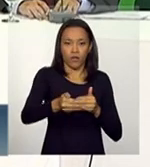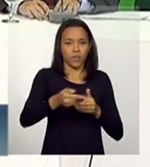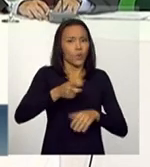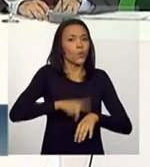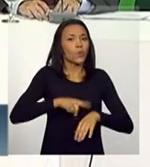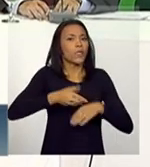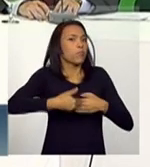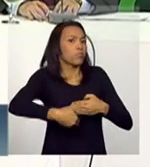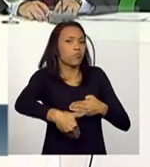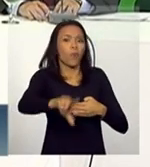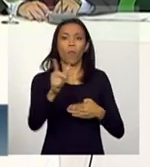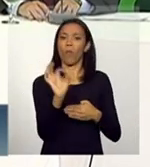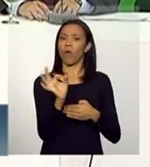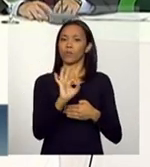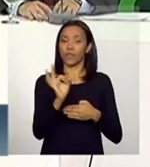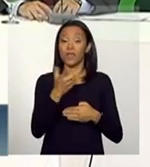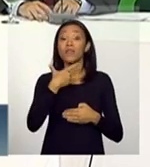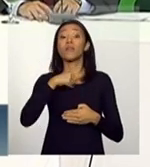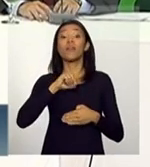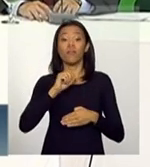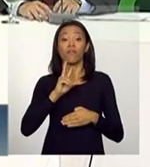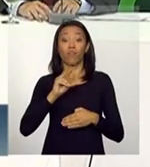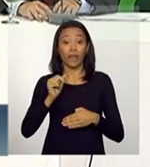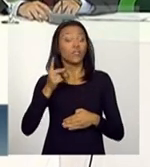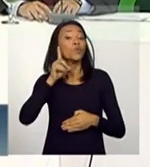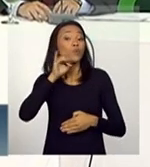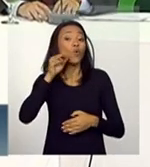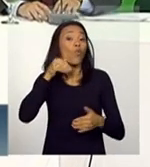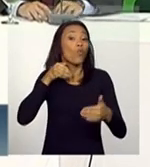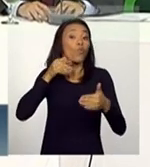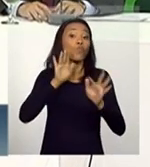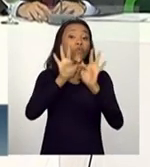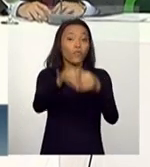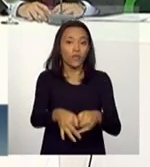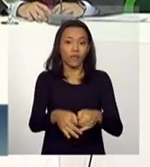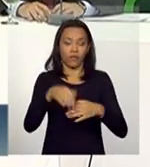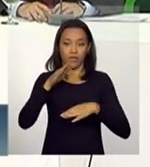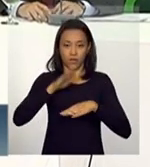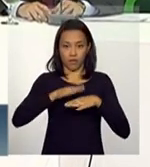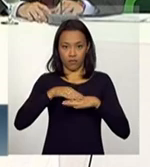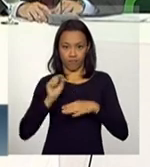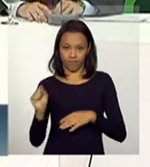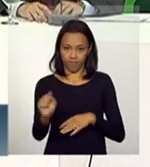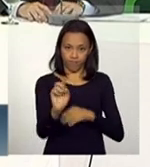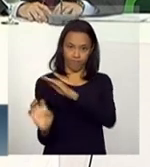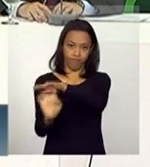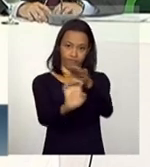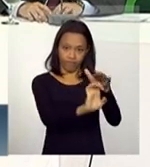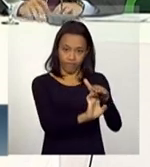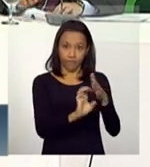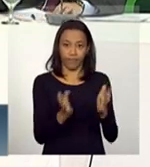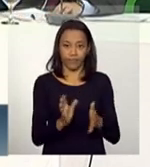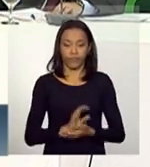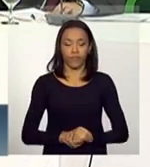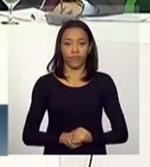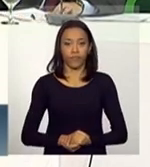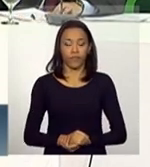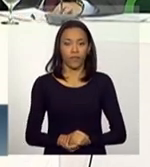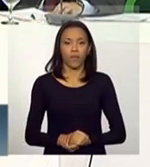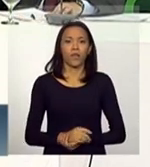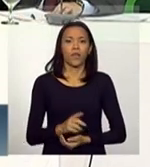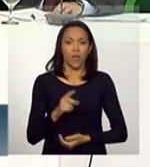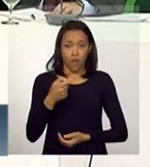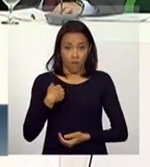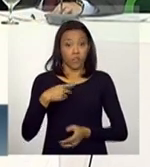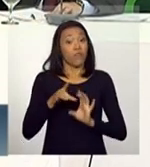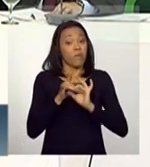prazo. Quem vai definir o prazo é o próprio empreendedor, dentro da sua concessão. Então, você vai